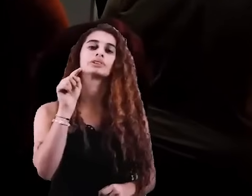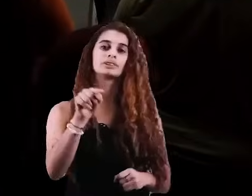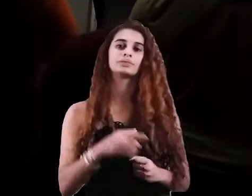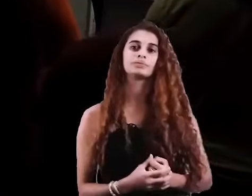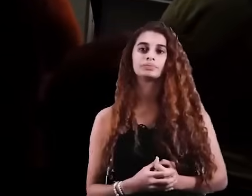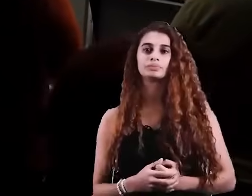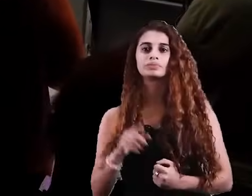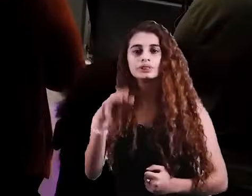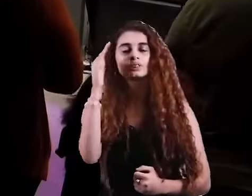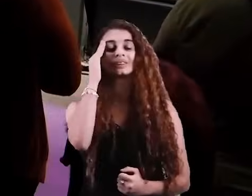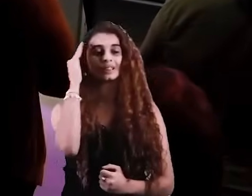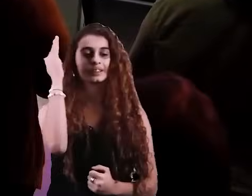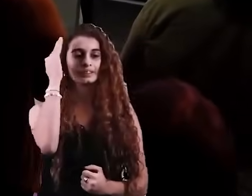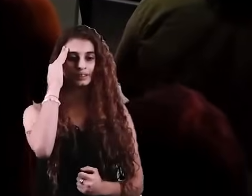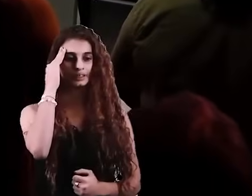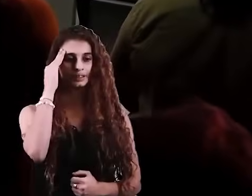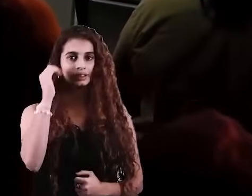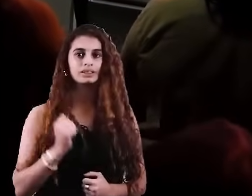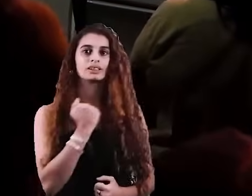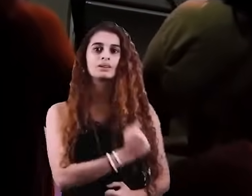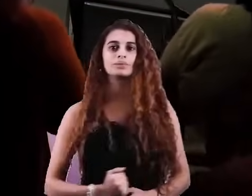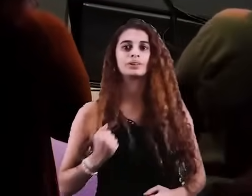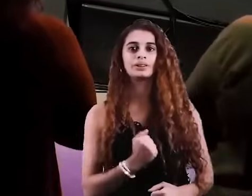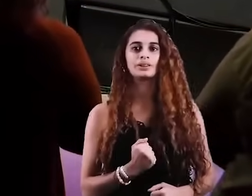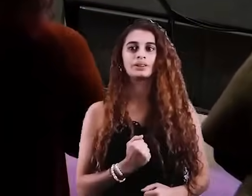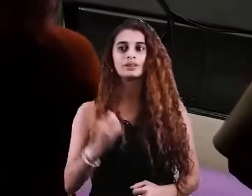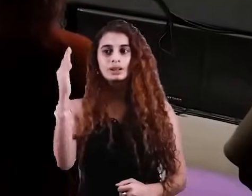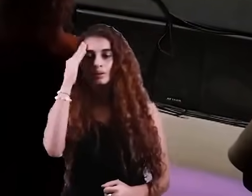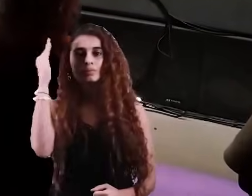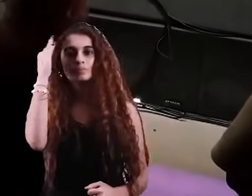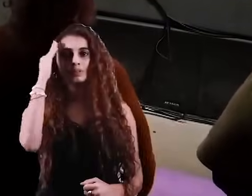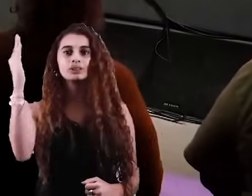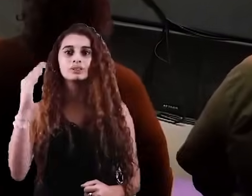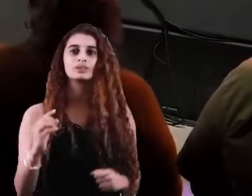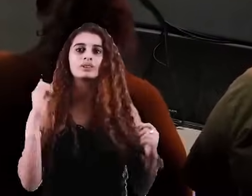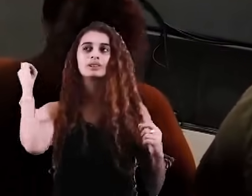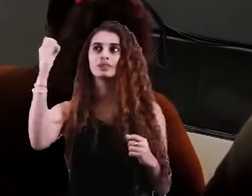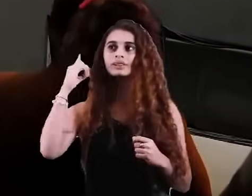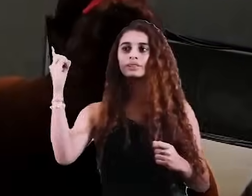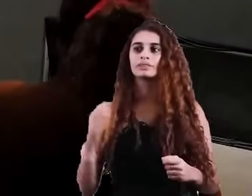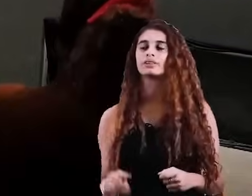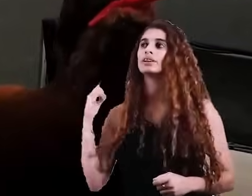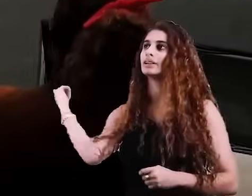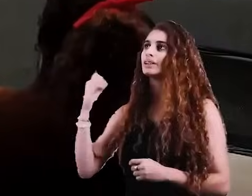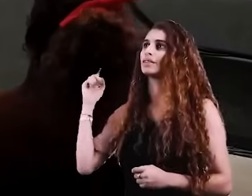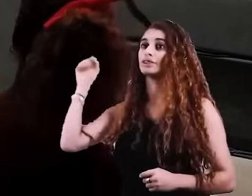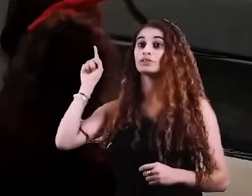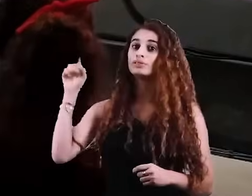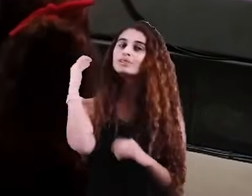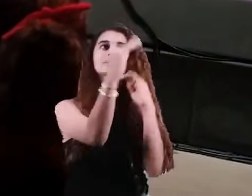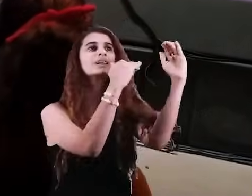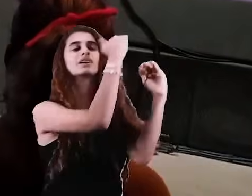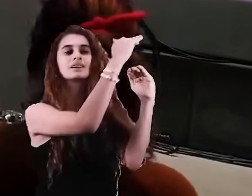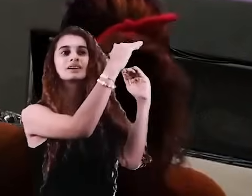Você consegue perceber que Abigail ainda teve força para pensar em Davi? Ainda teve força para dizer assim: Davi, tu vai ser muito grande, tu vai ser muito poderoso, não